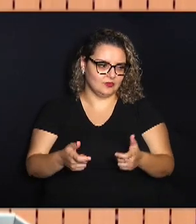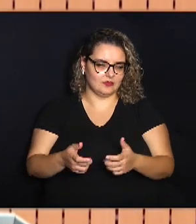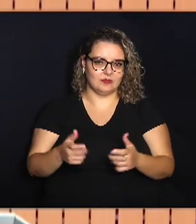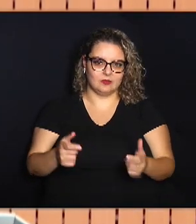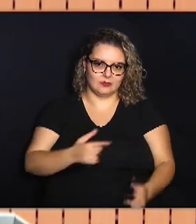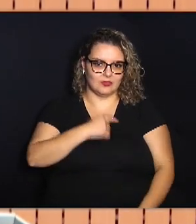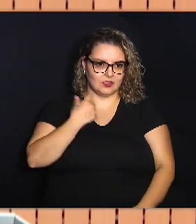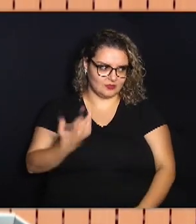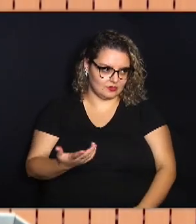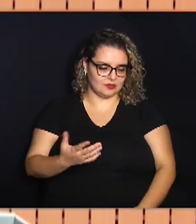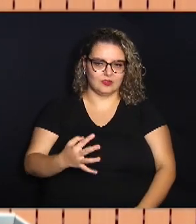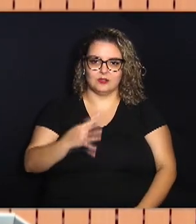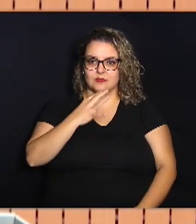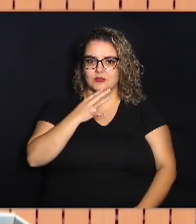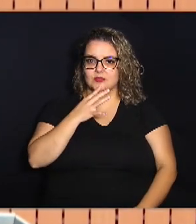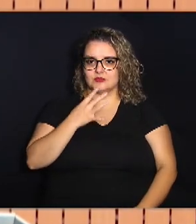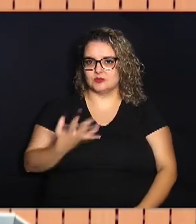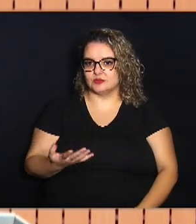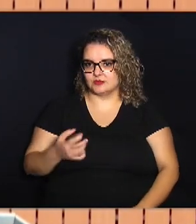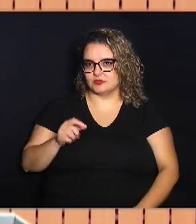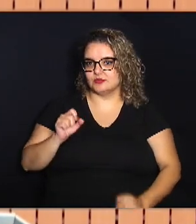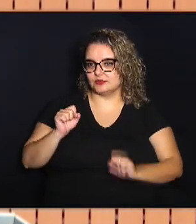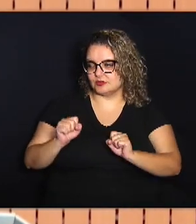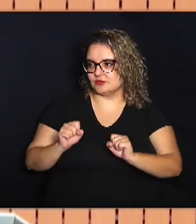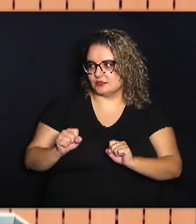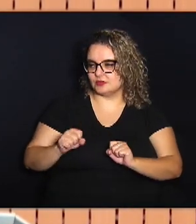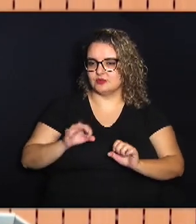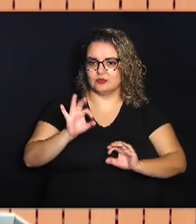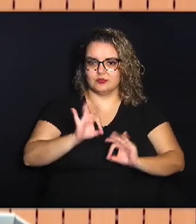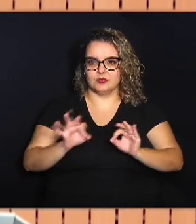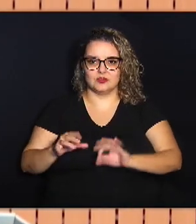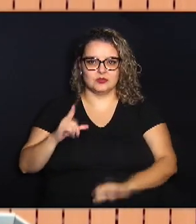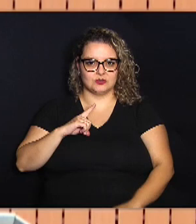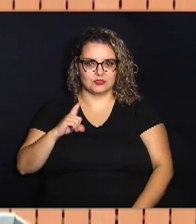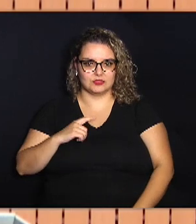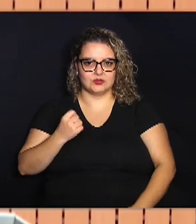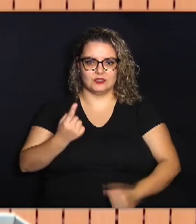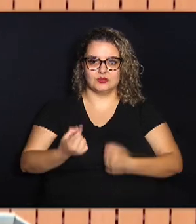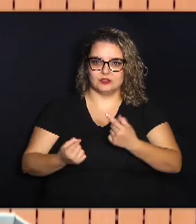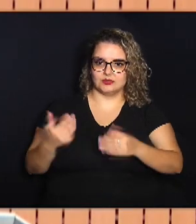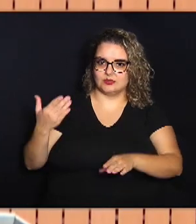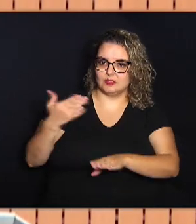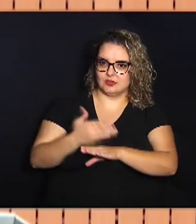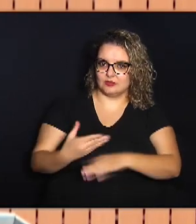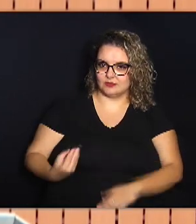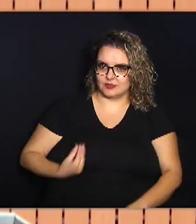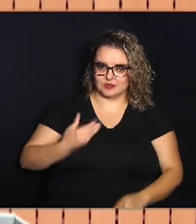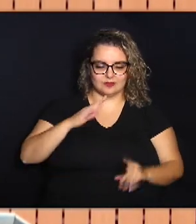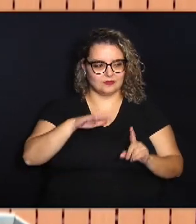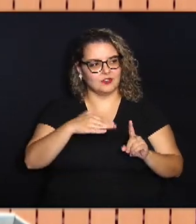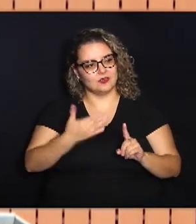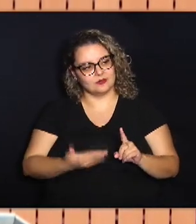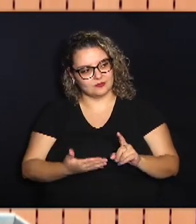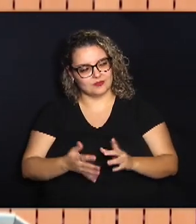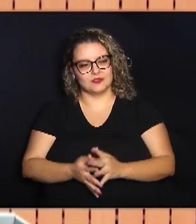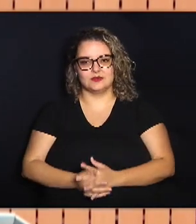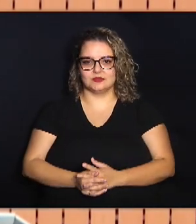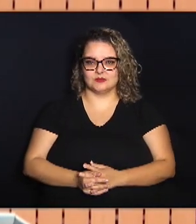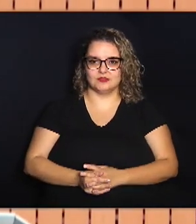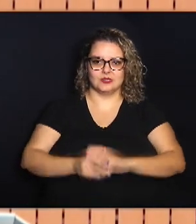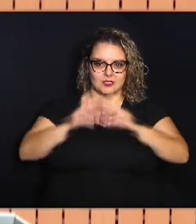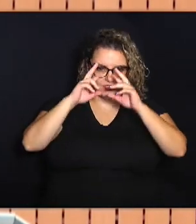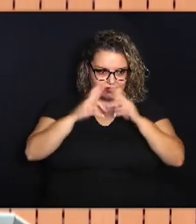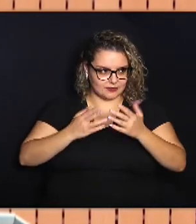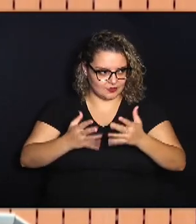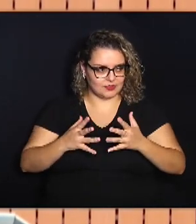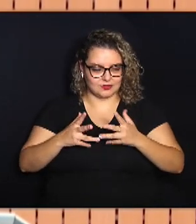com ele que eu pude conhecer um pouquinho do projeto que o Trace tem. Né? Alguns participantes estão aqui para homenageá-lo, né? Em respeito a você, por